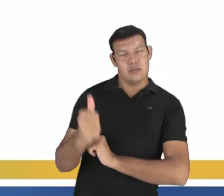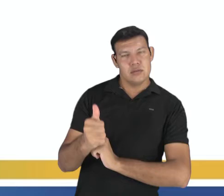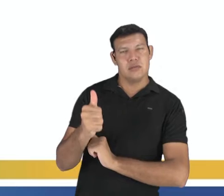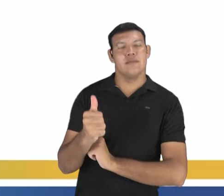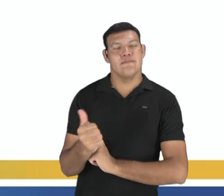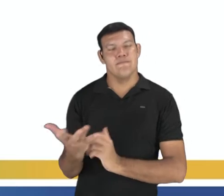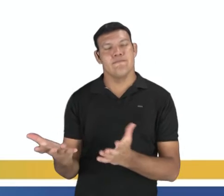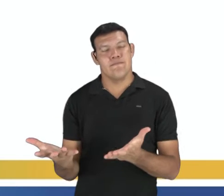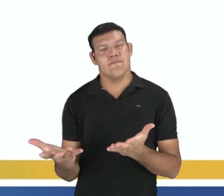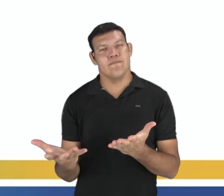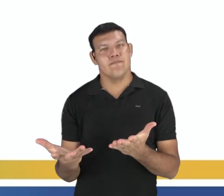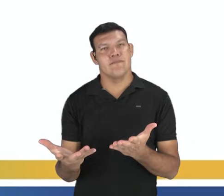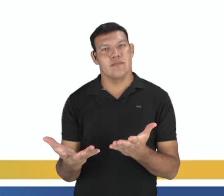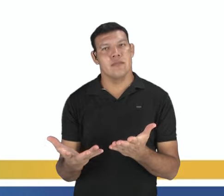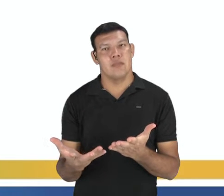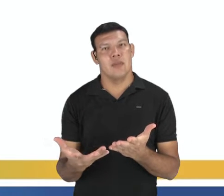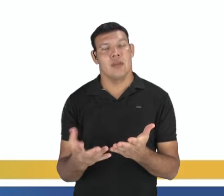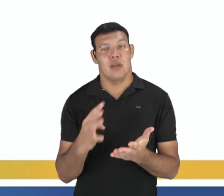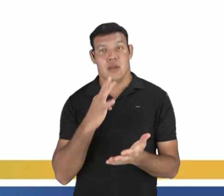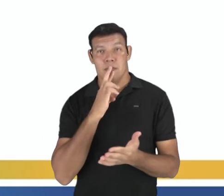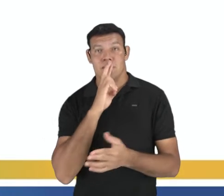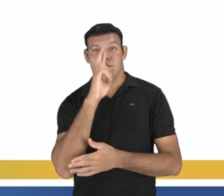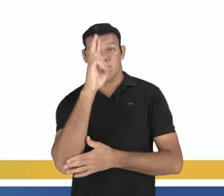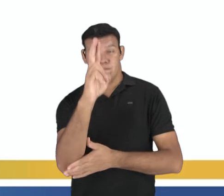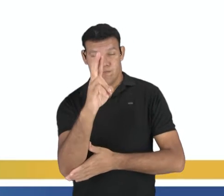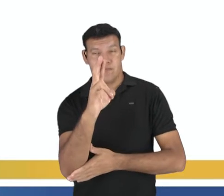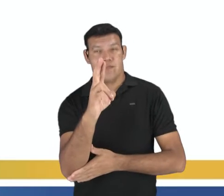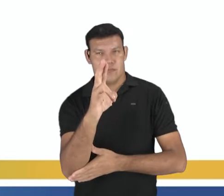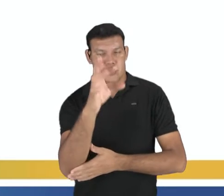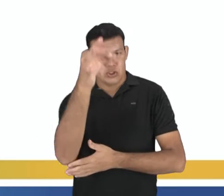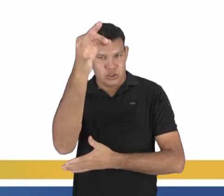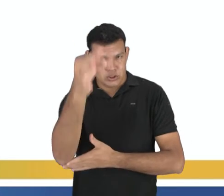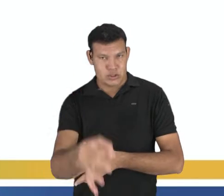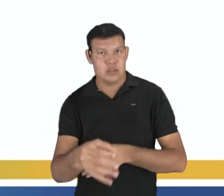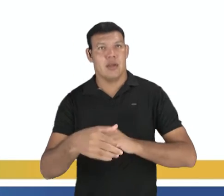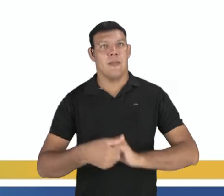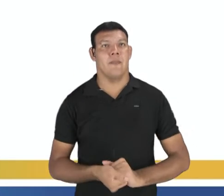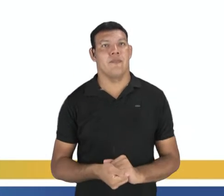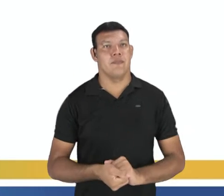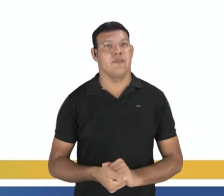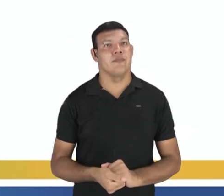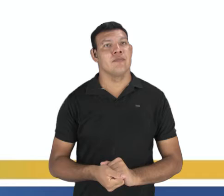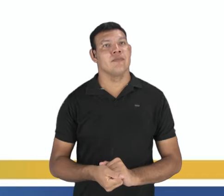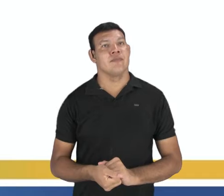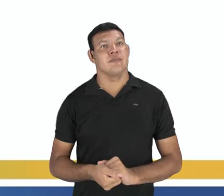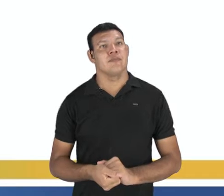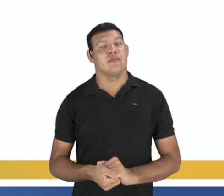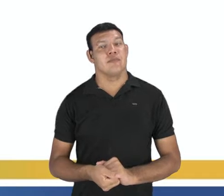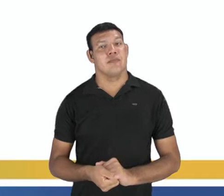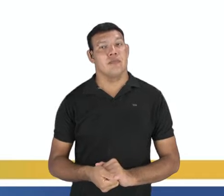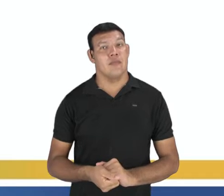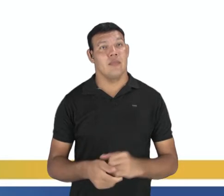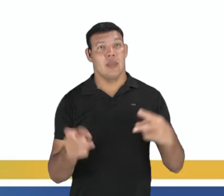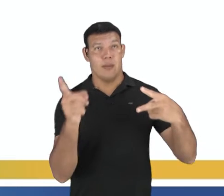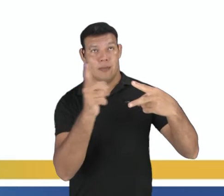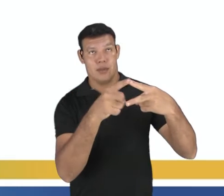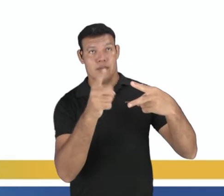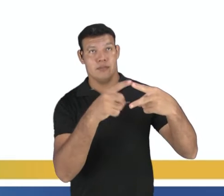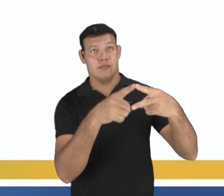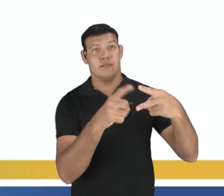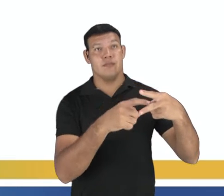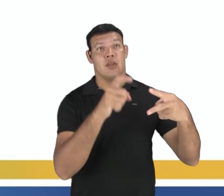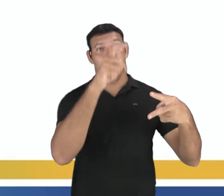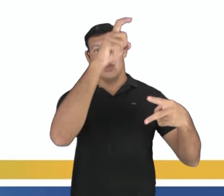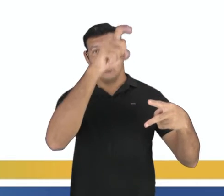ficará essa situação para nós darmos uma resposta mais favorável. Então, nesse caso, nós vamos ter a primeira situação